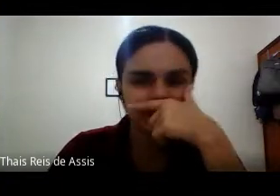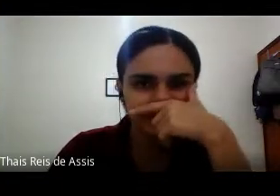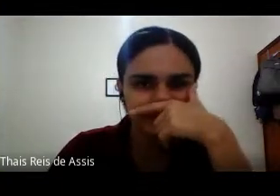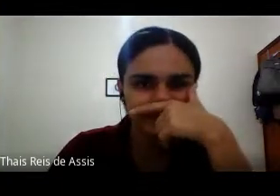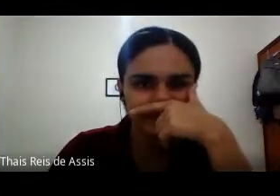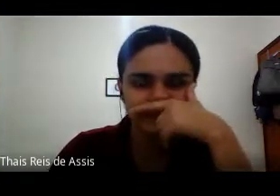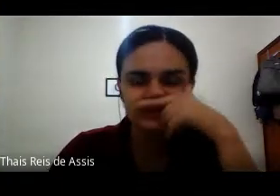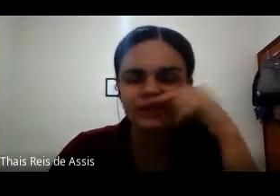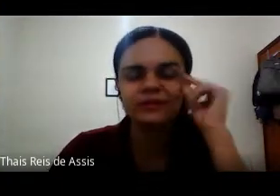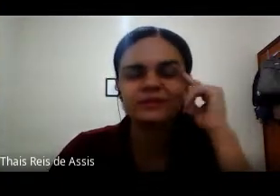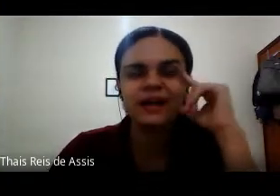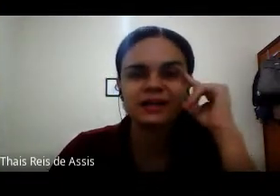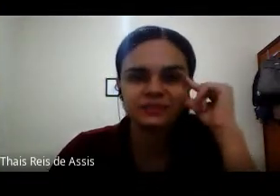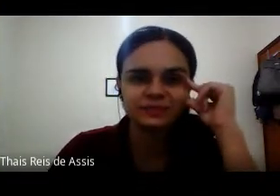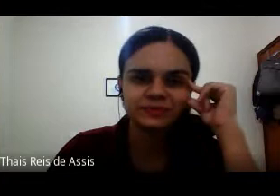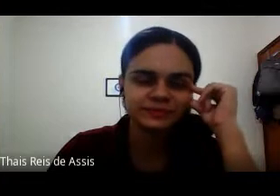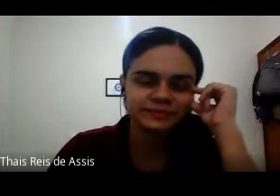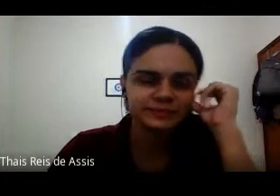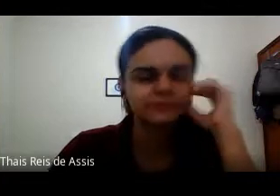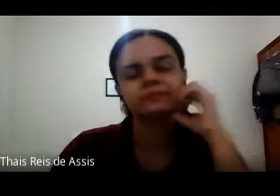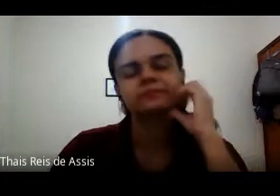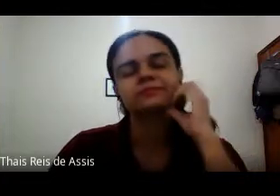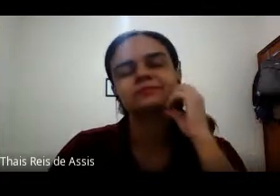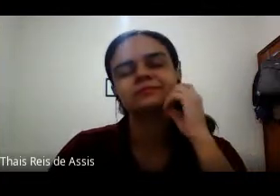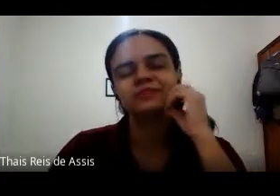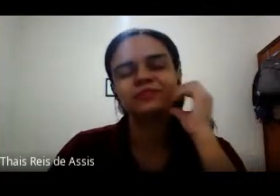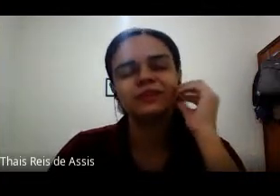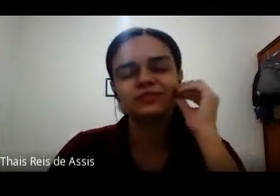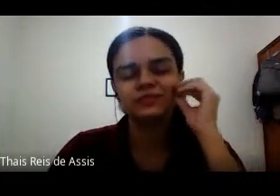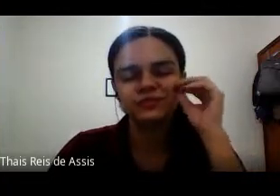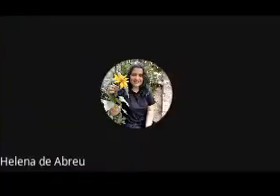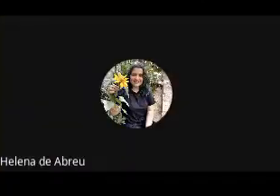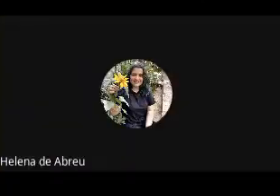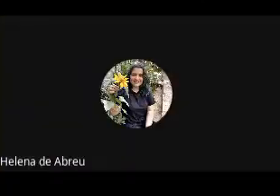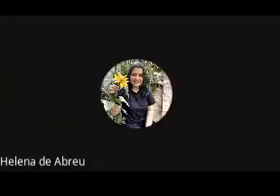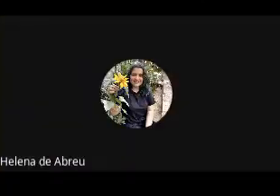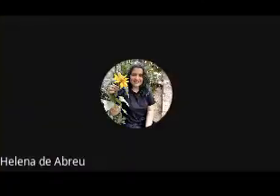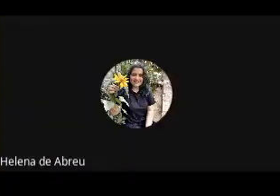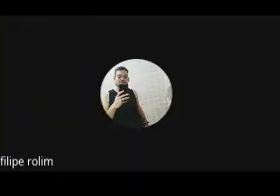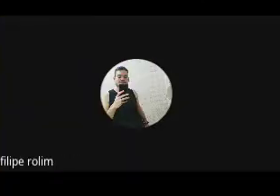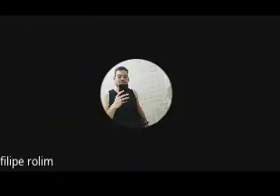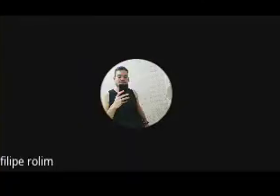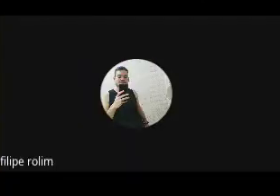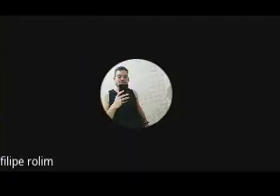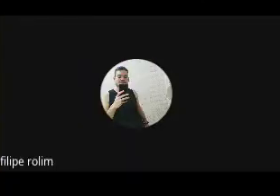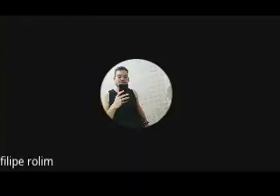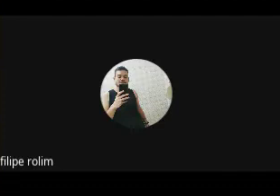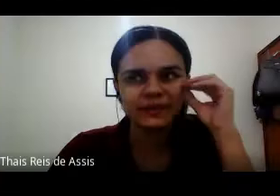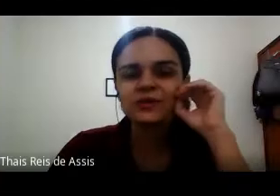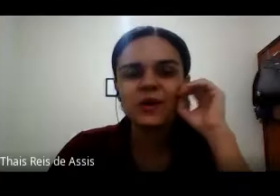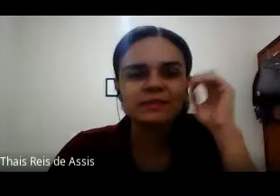consome? Já tiveram a curiosidade de ver de onde que vem? Algumas daí. É, algumas